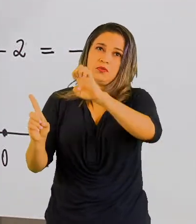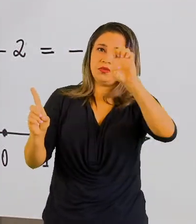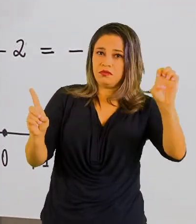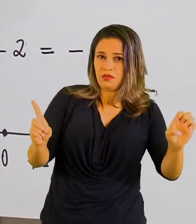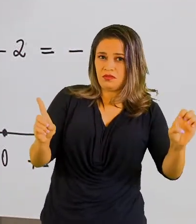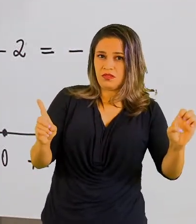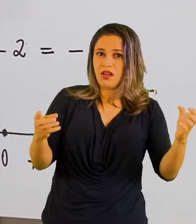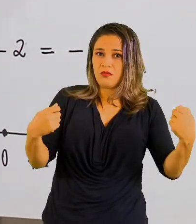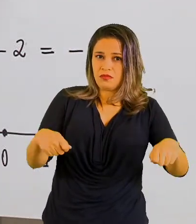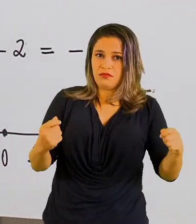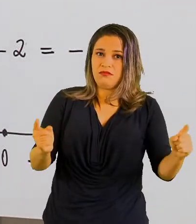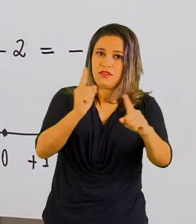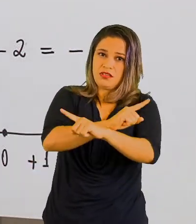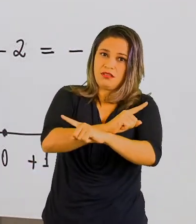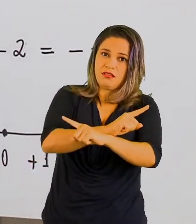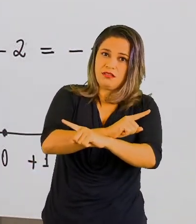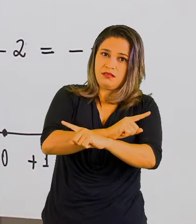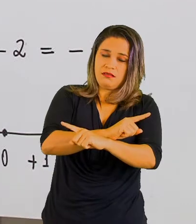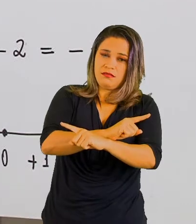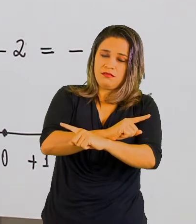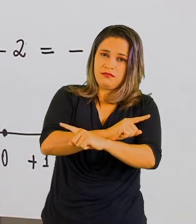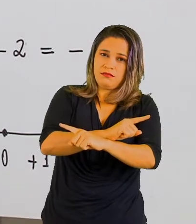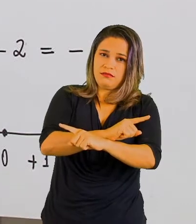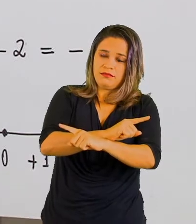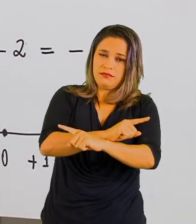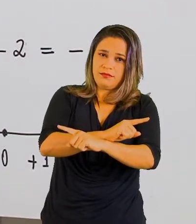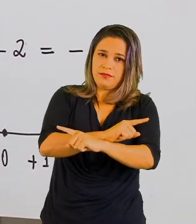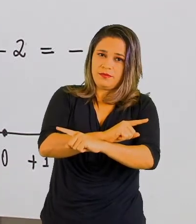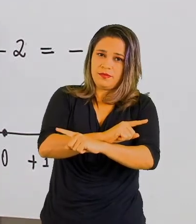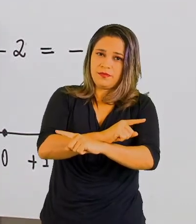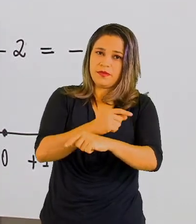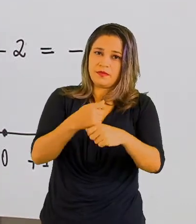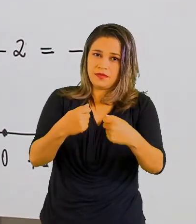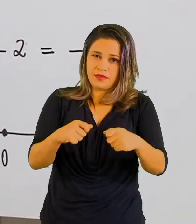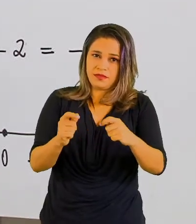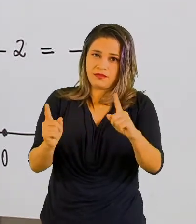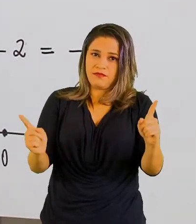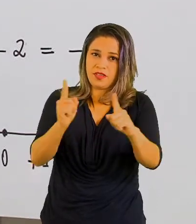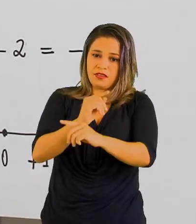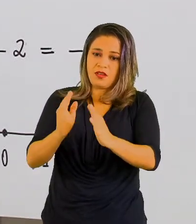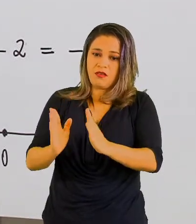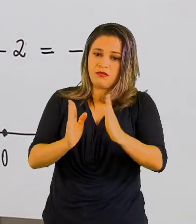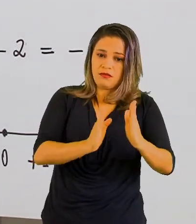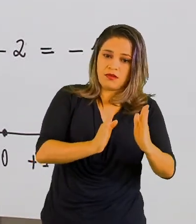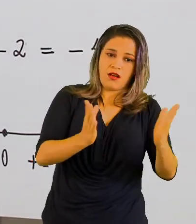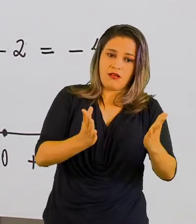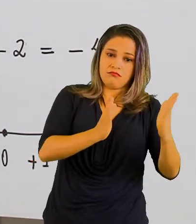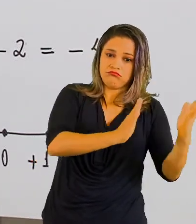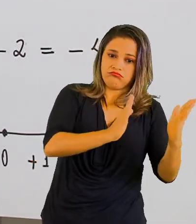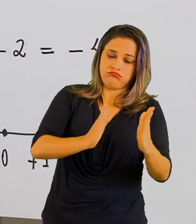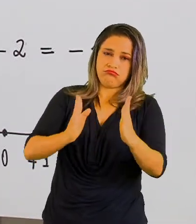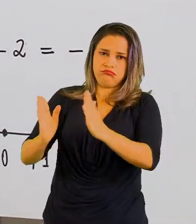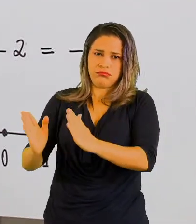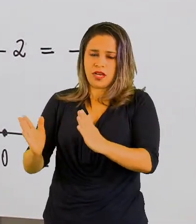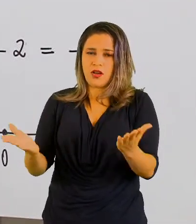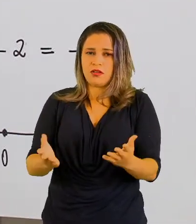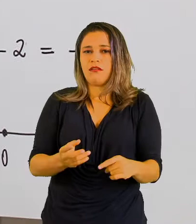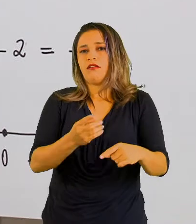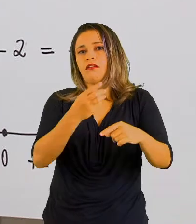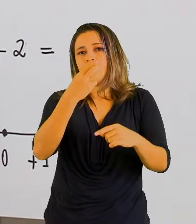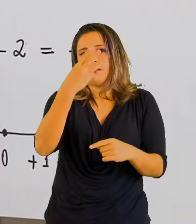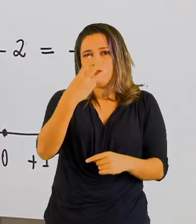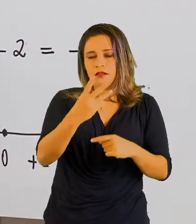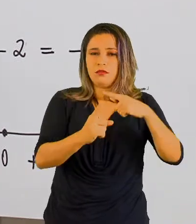inverter esse movimento, o sentido do movimento, o sentido do deslocamento. Então, nós temos aqui, ó, 3 positivo,